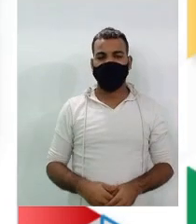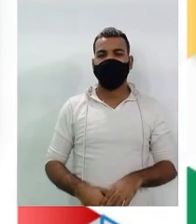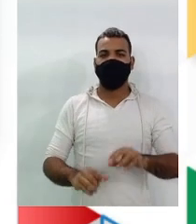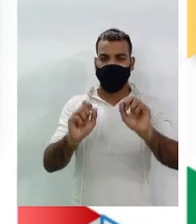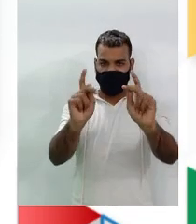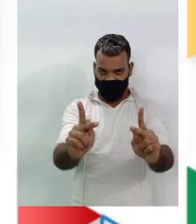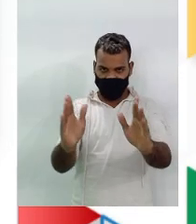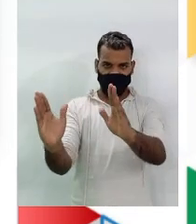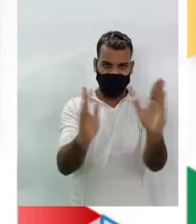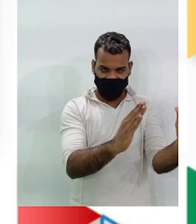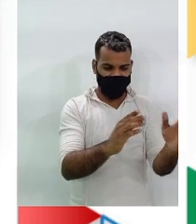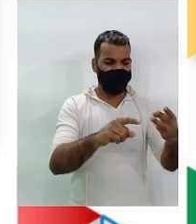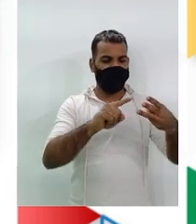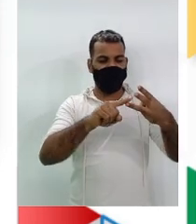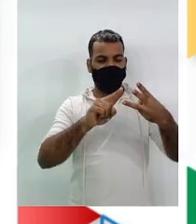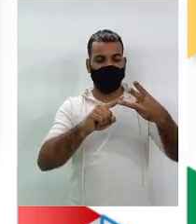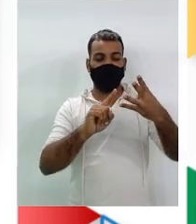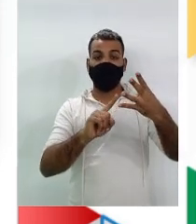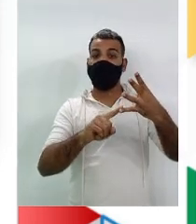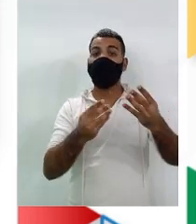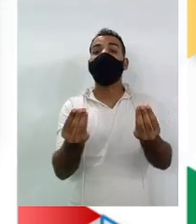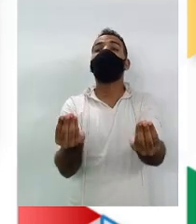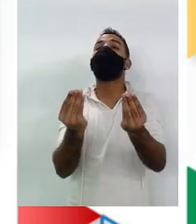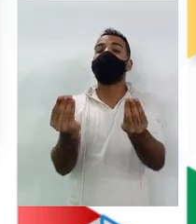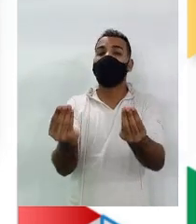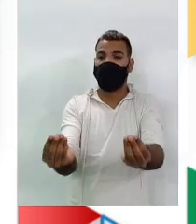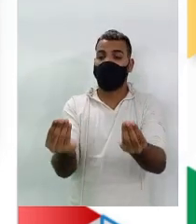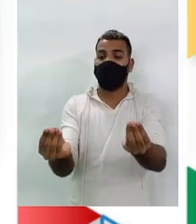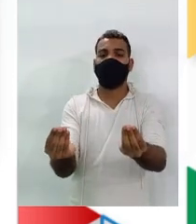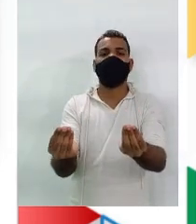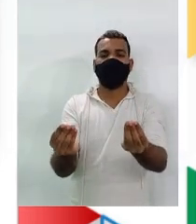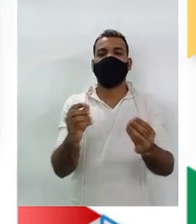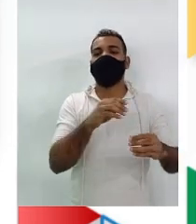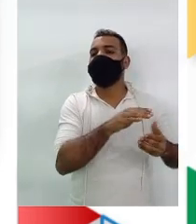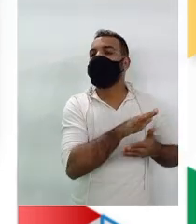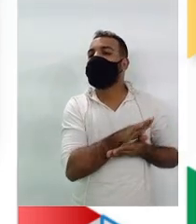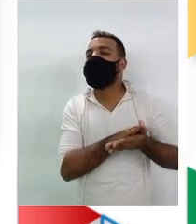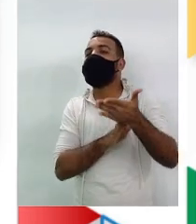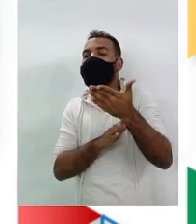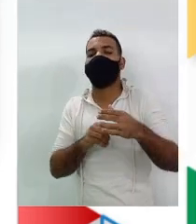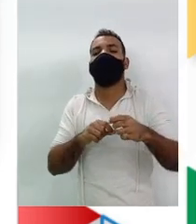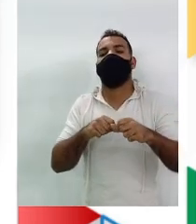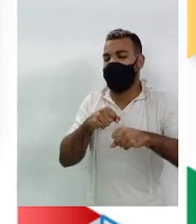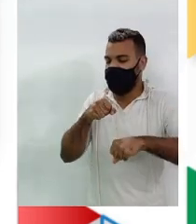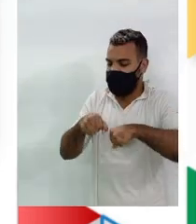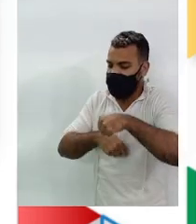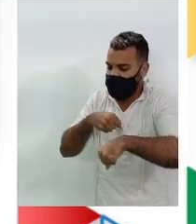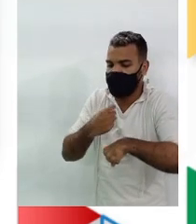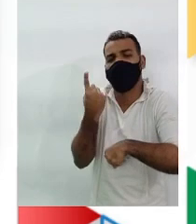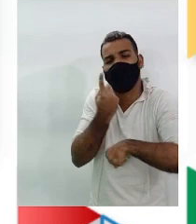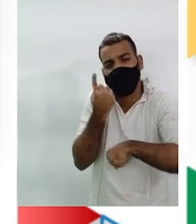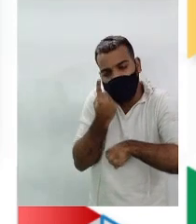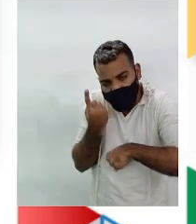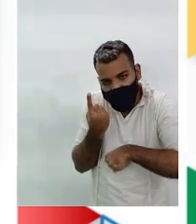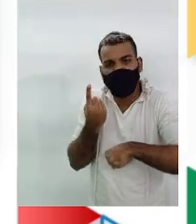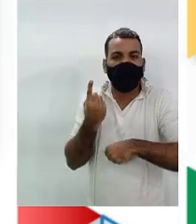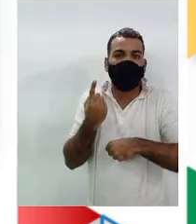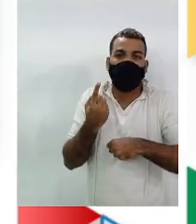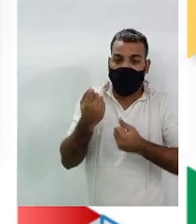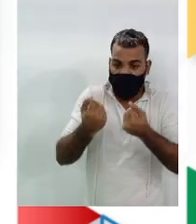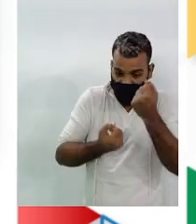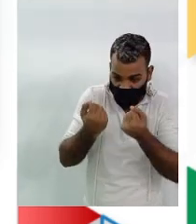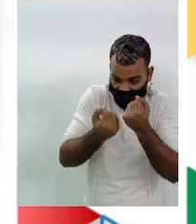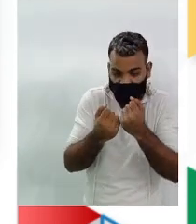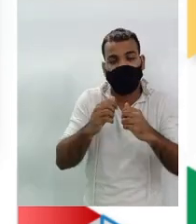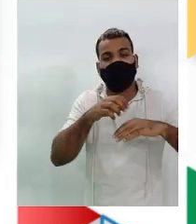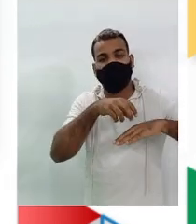nós vemos o como sozinho, viajando de bicicleta, automóvel, trem e ônibus. O